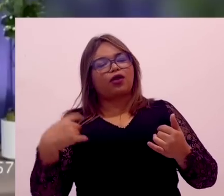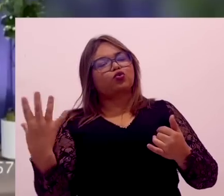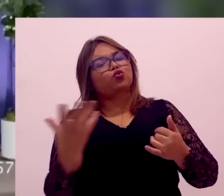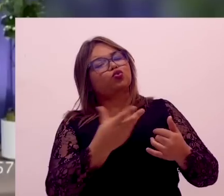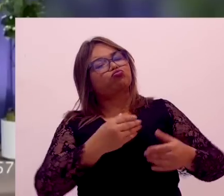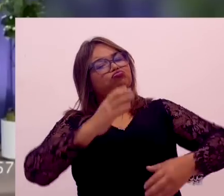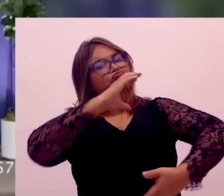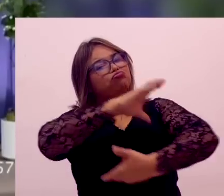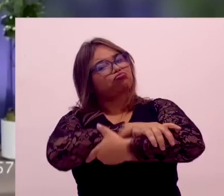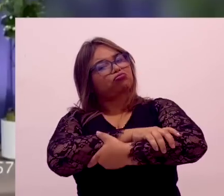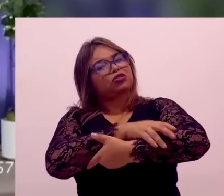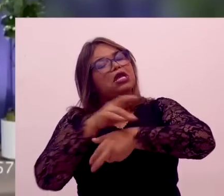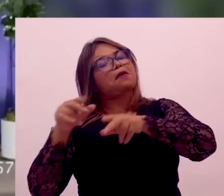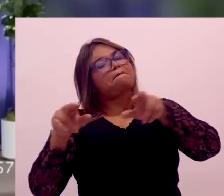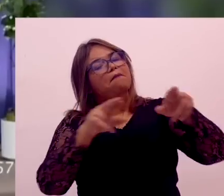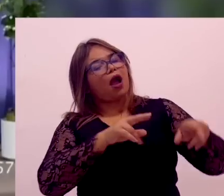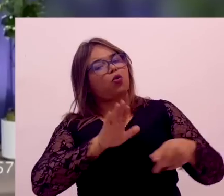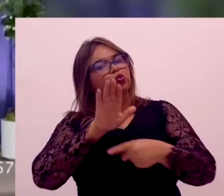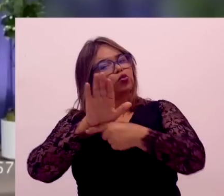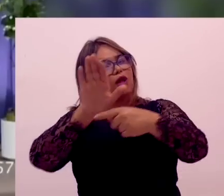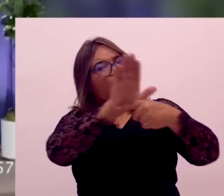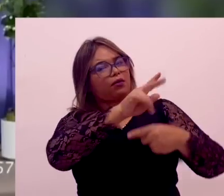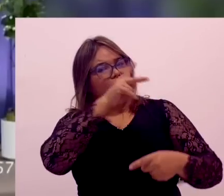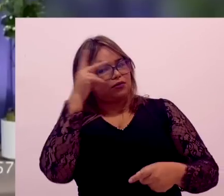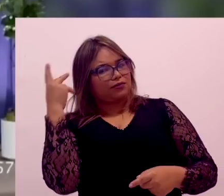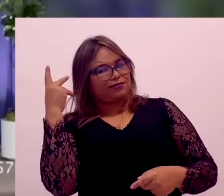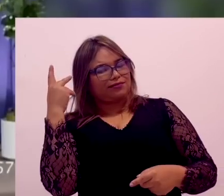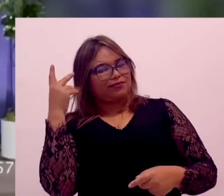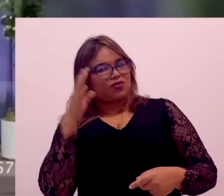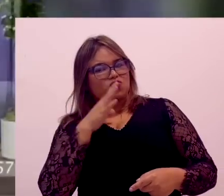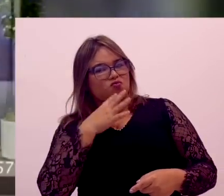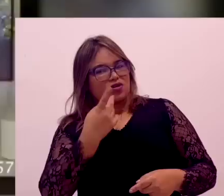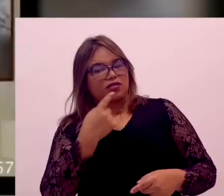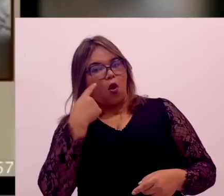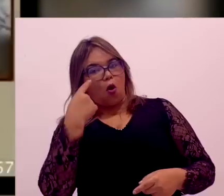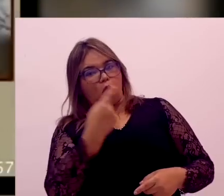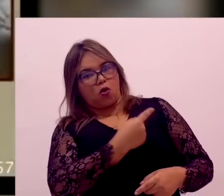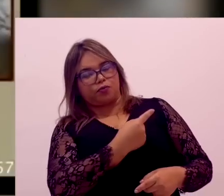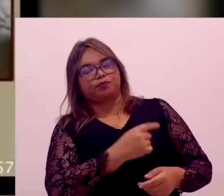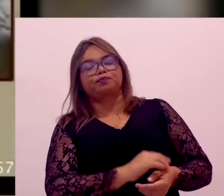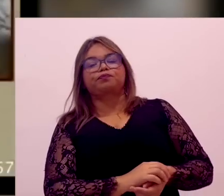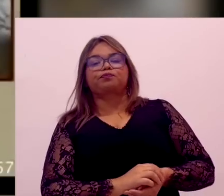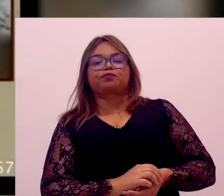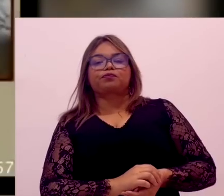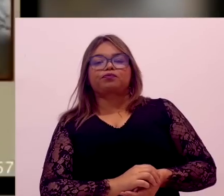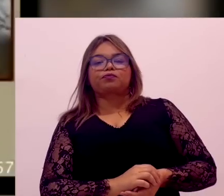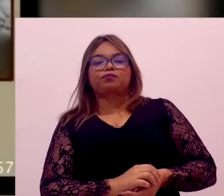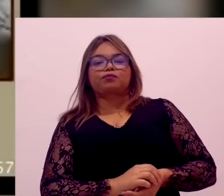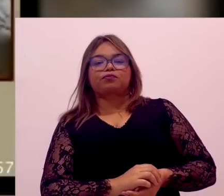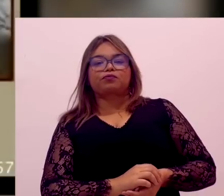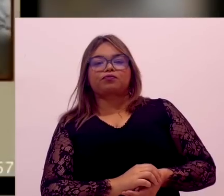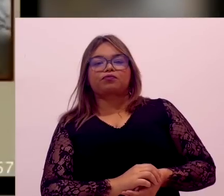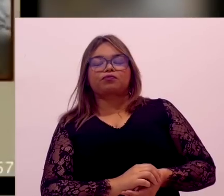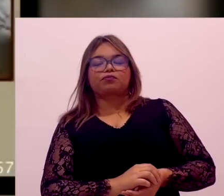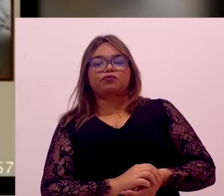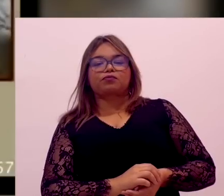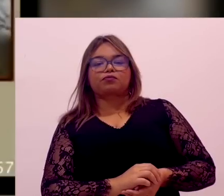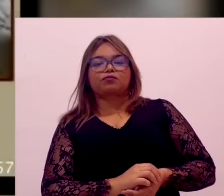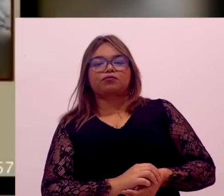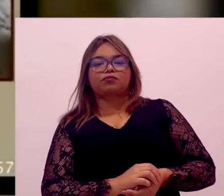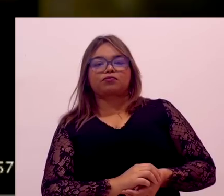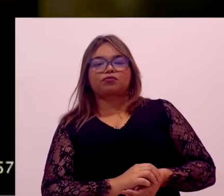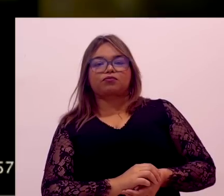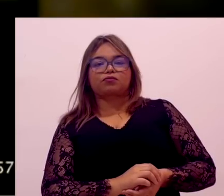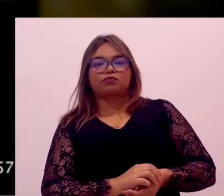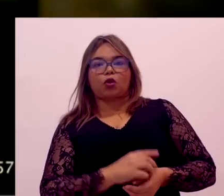Bem, aqui está San Salvador. Esta aqui é em Maiorca, onde os templários, é claro, encontraram a proteção